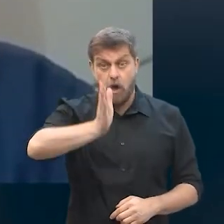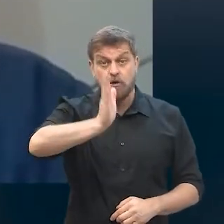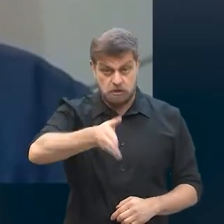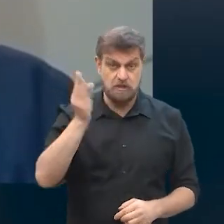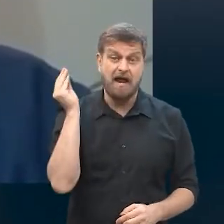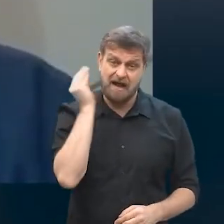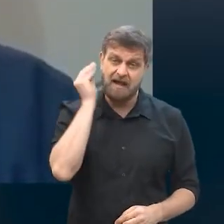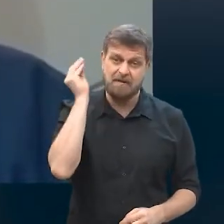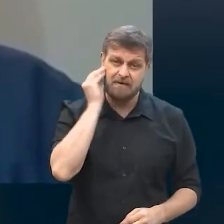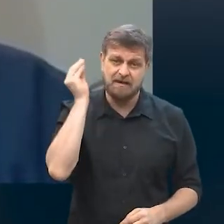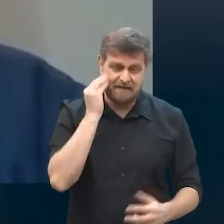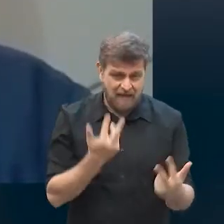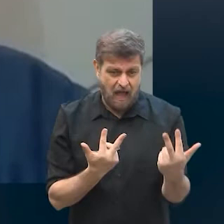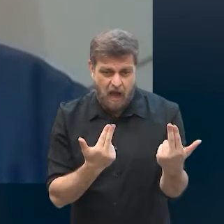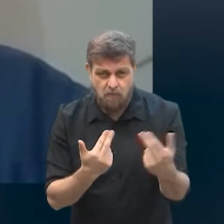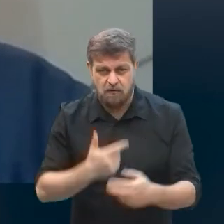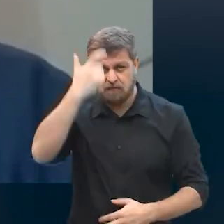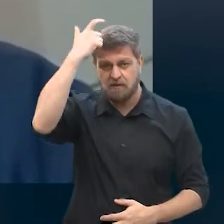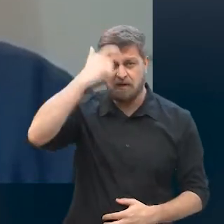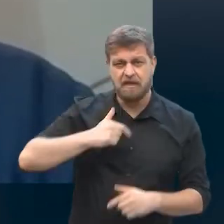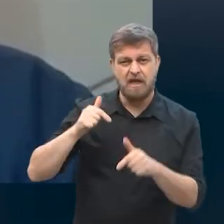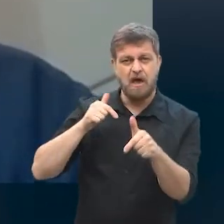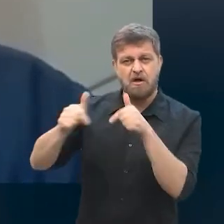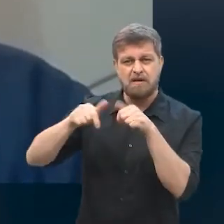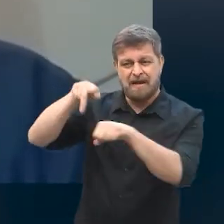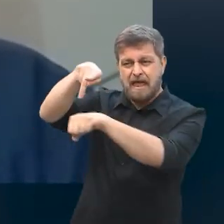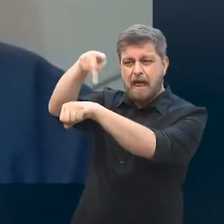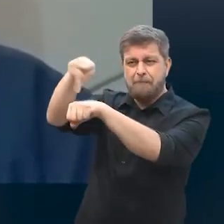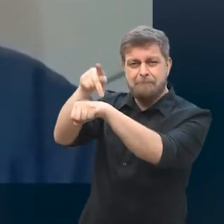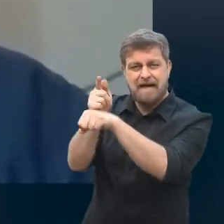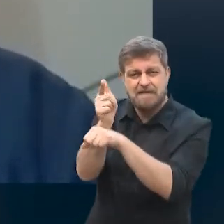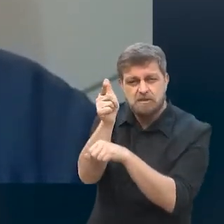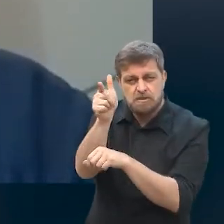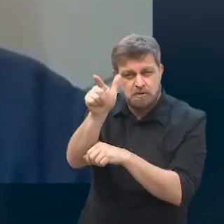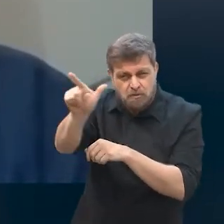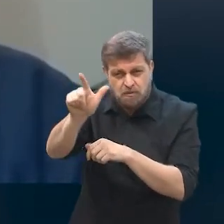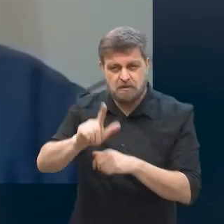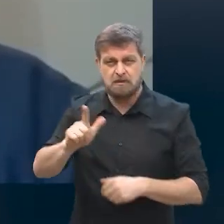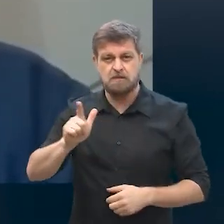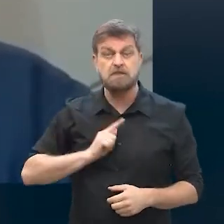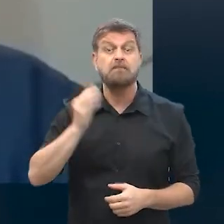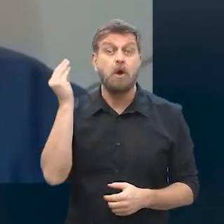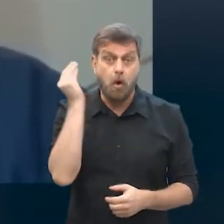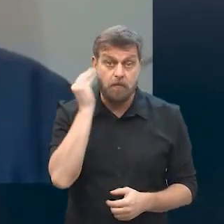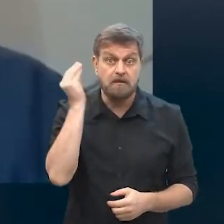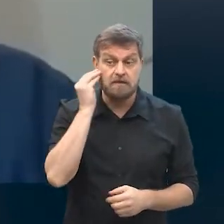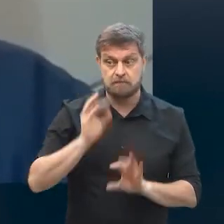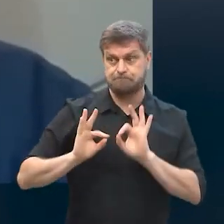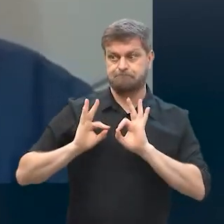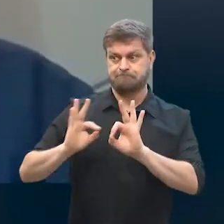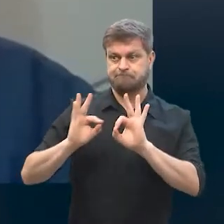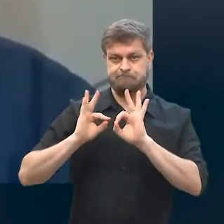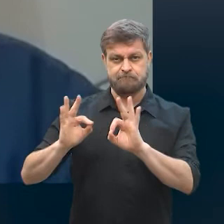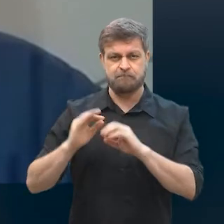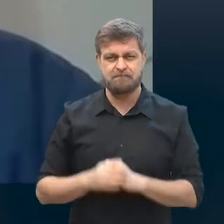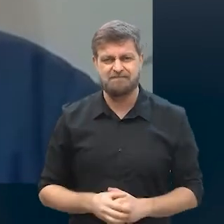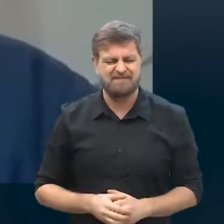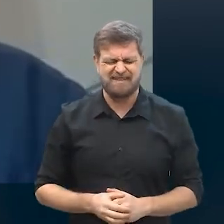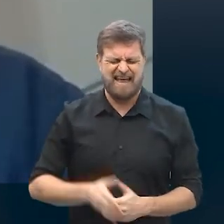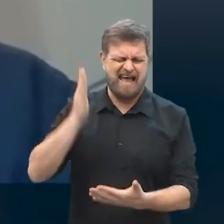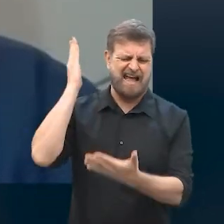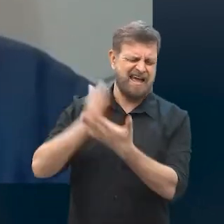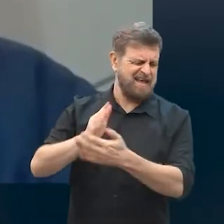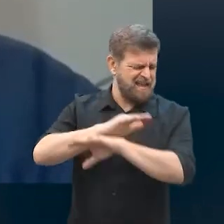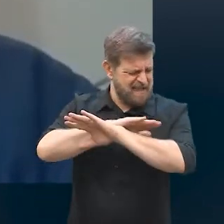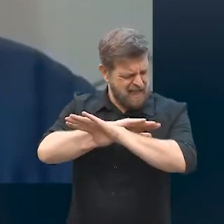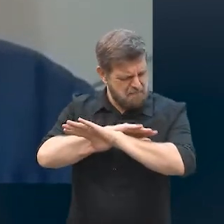passei por isso. Eu estive trabalhando no exterior, tive grandes oportunidades e eu chutei o